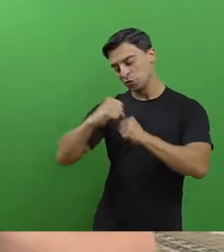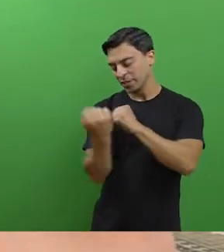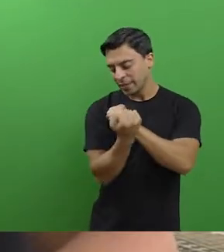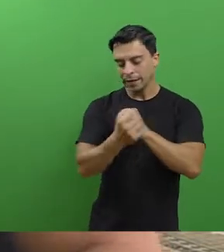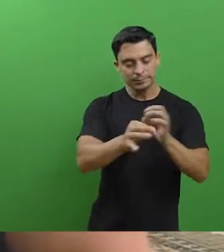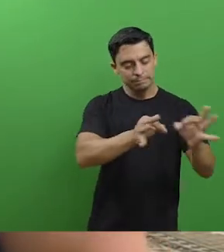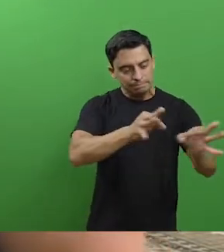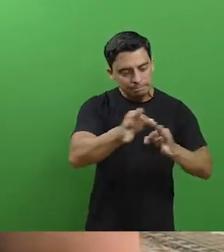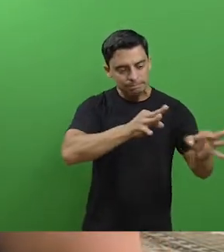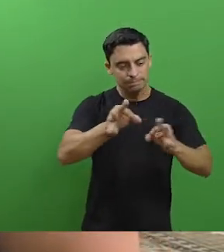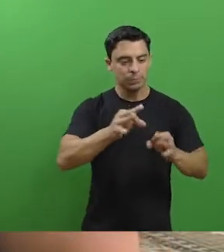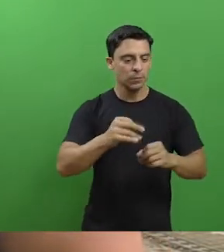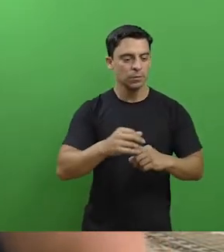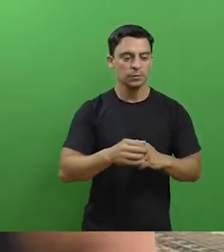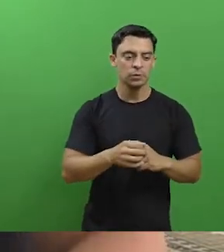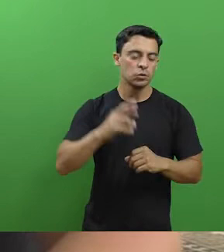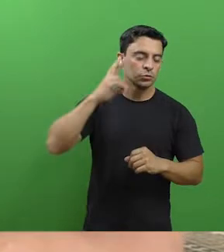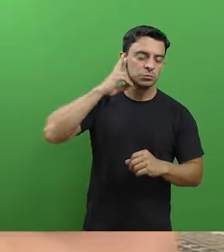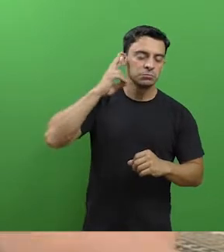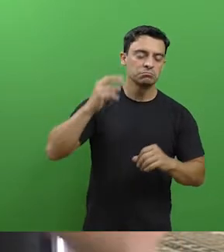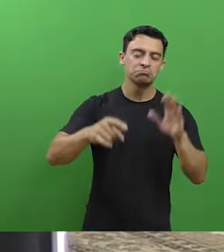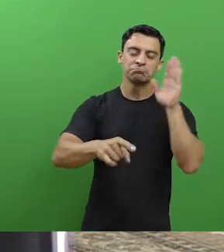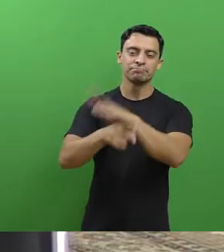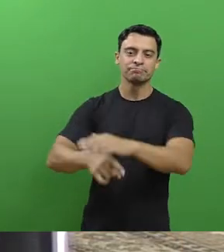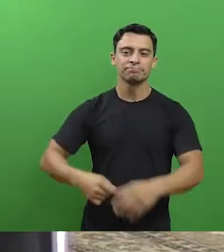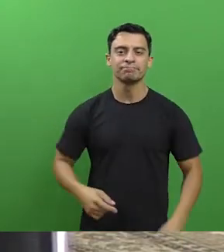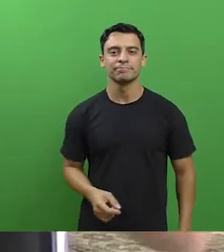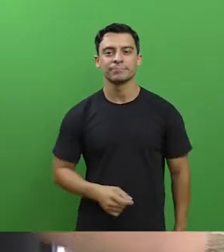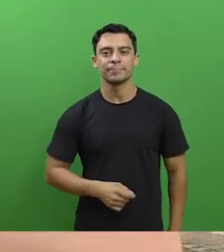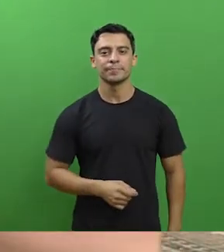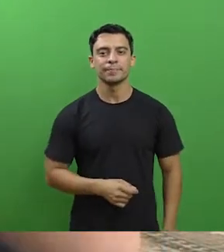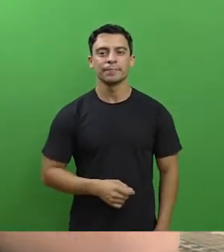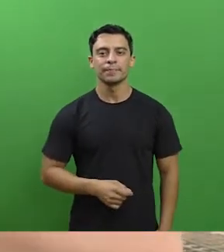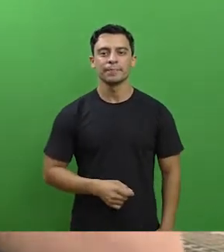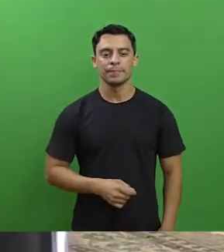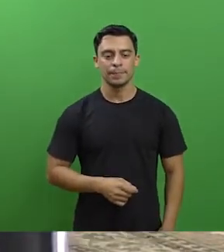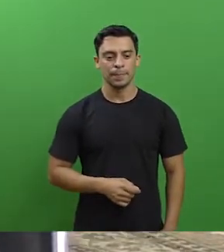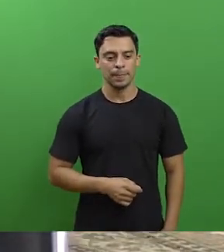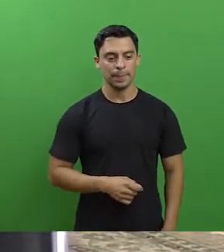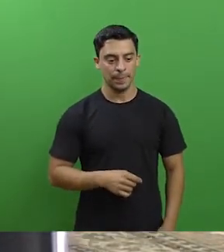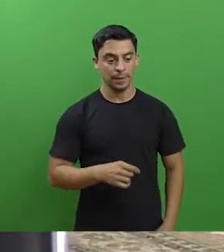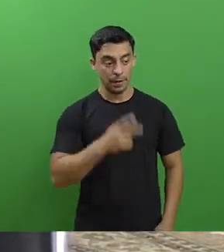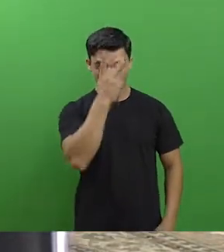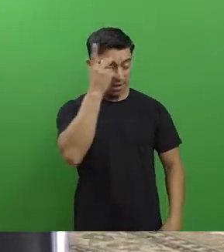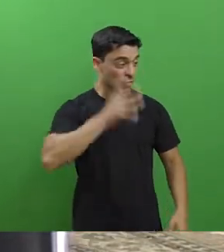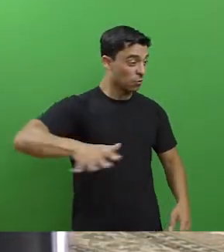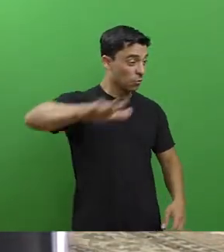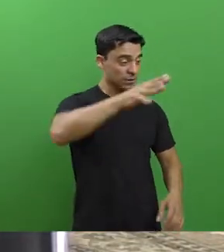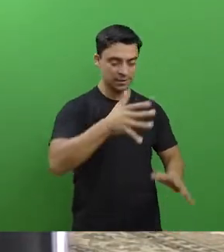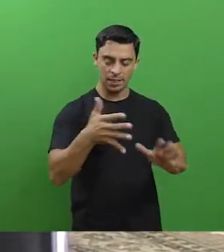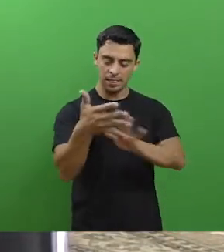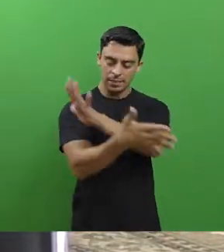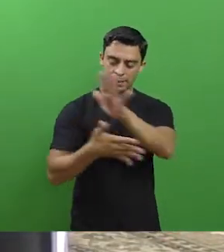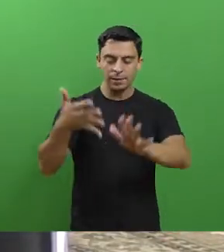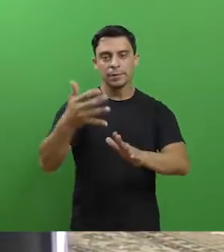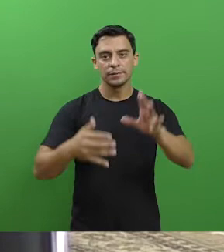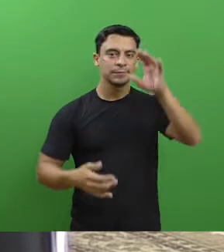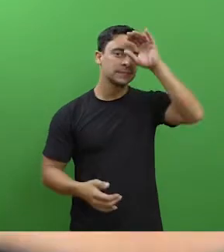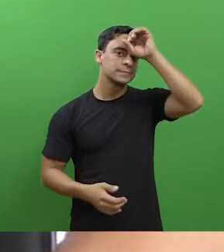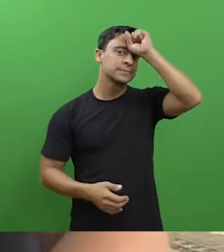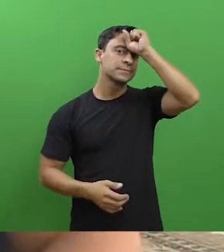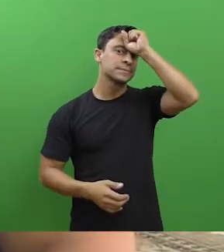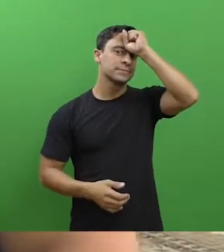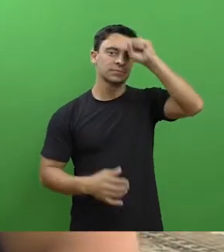para ajudar esse surdo. Então, as pessoas Libras aprender,